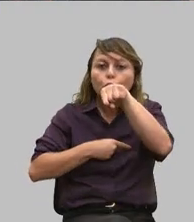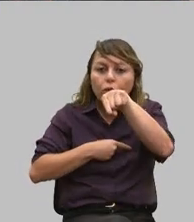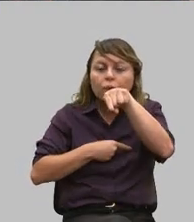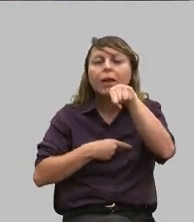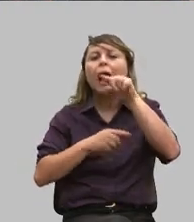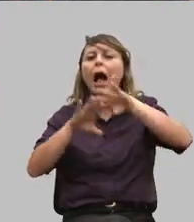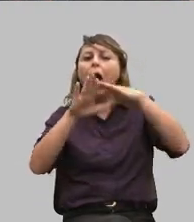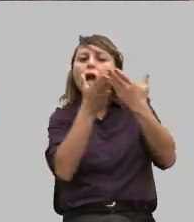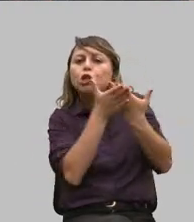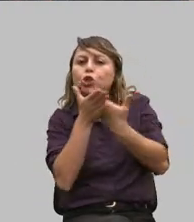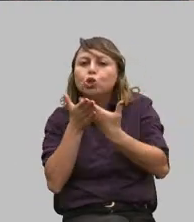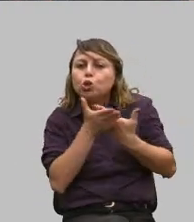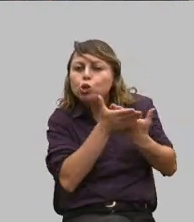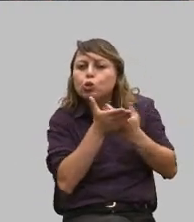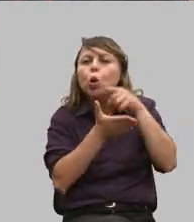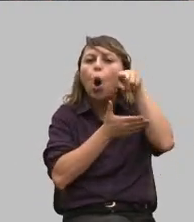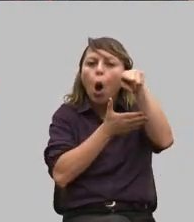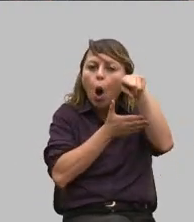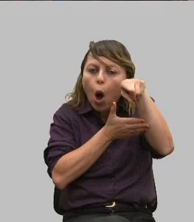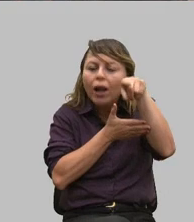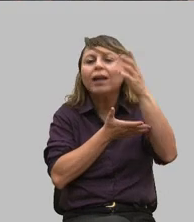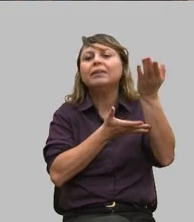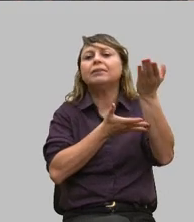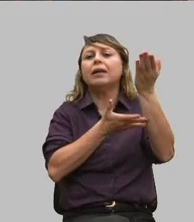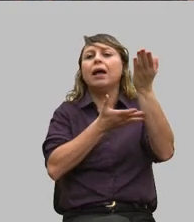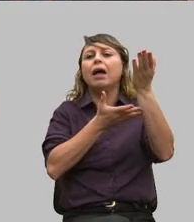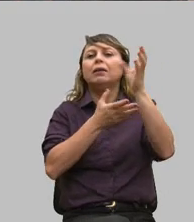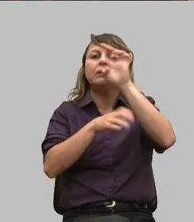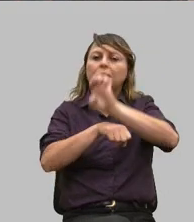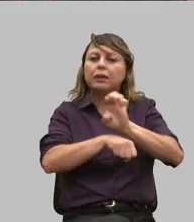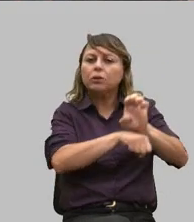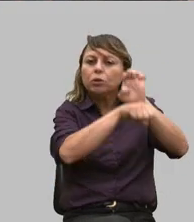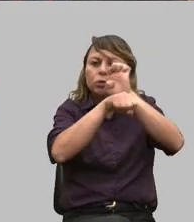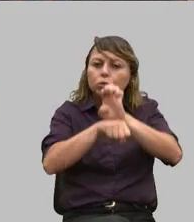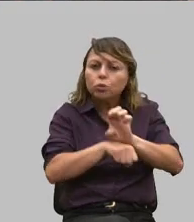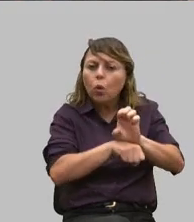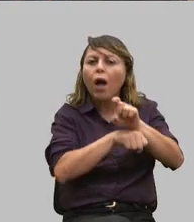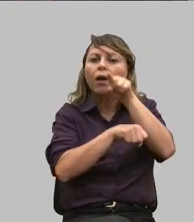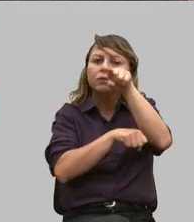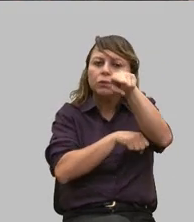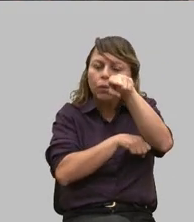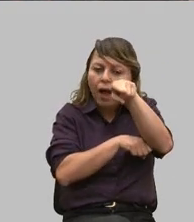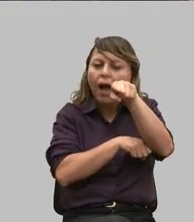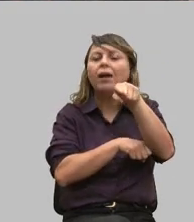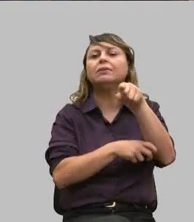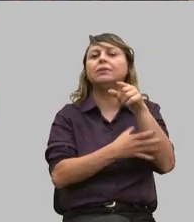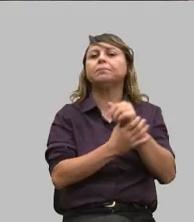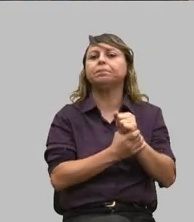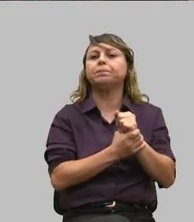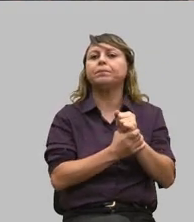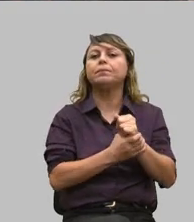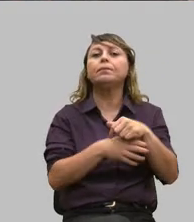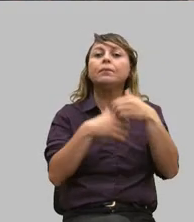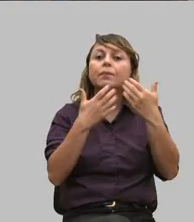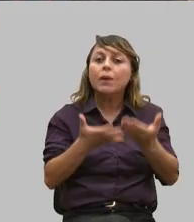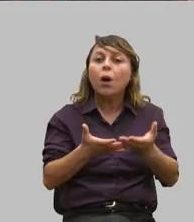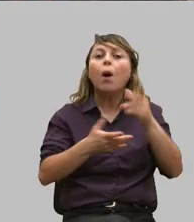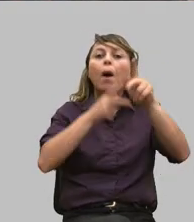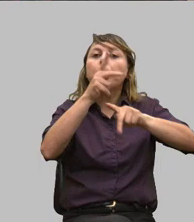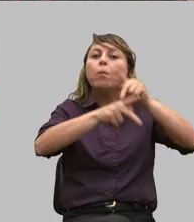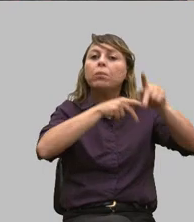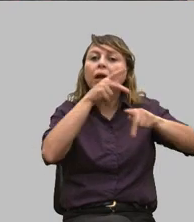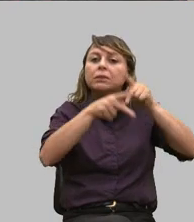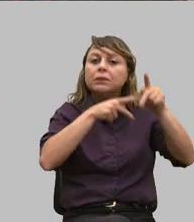as tem escolas estaduais e temos os hospitais estaduais mas eu falo que quem tá lá na ponta realmente com com com a população são os